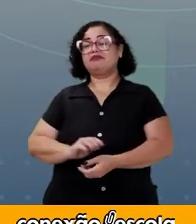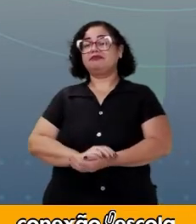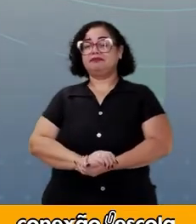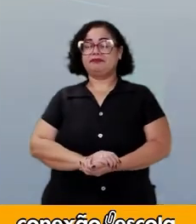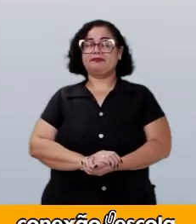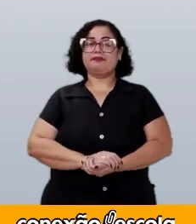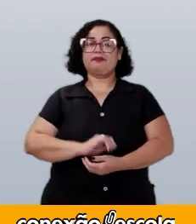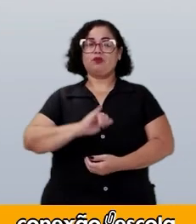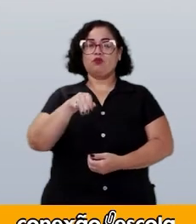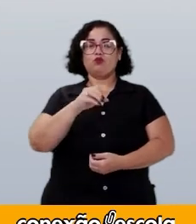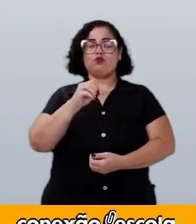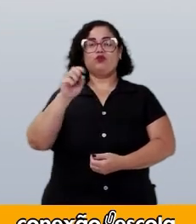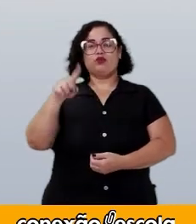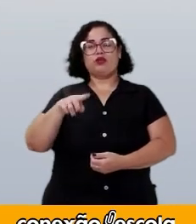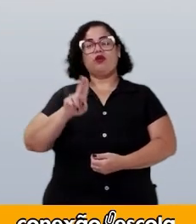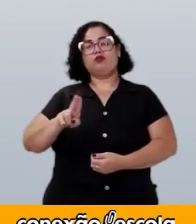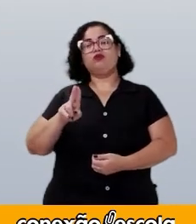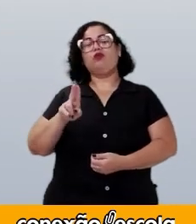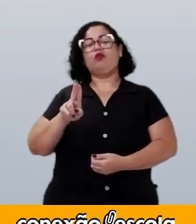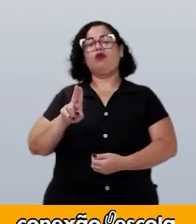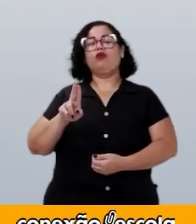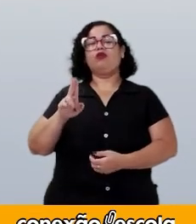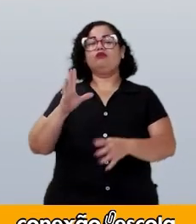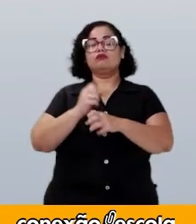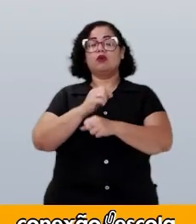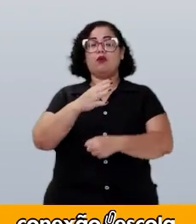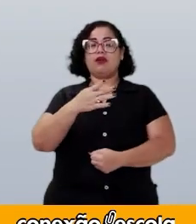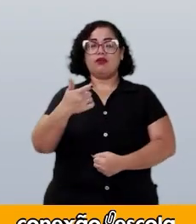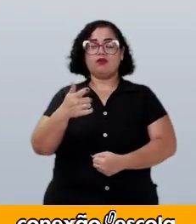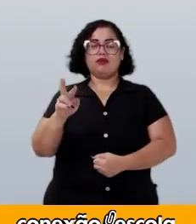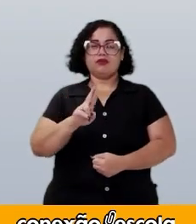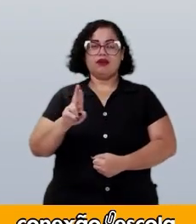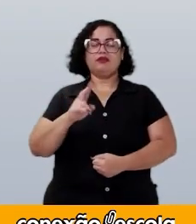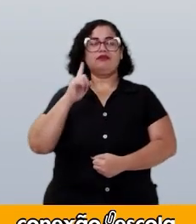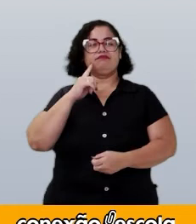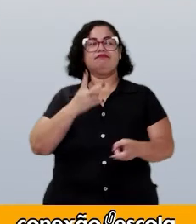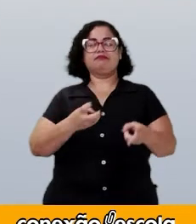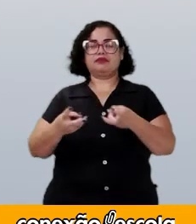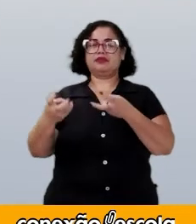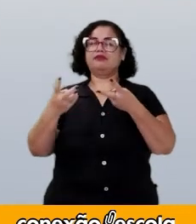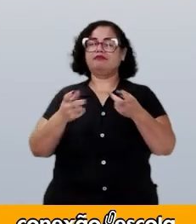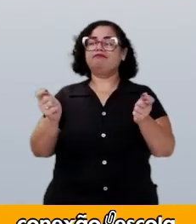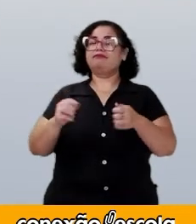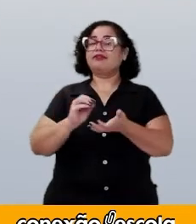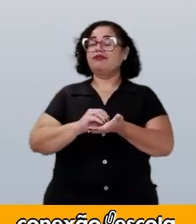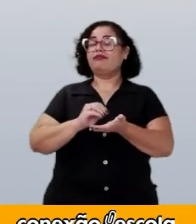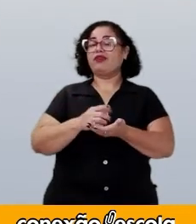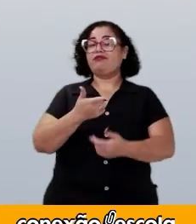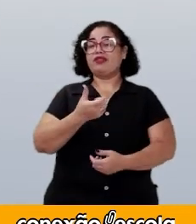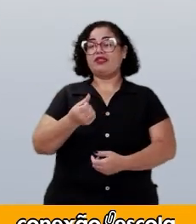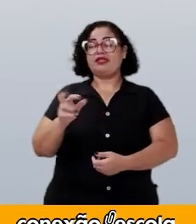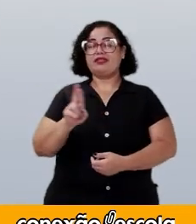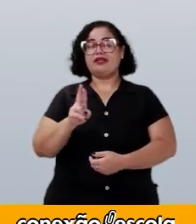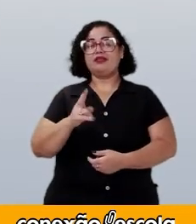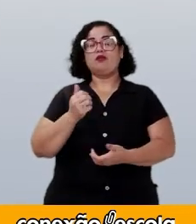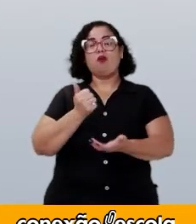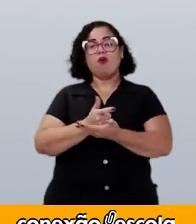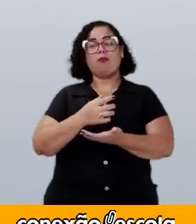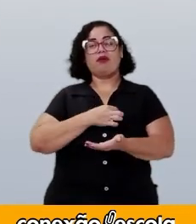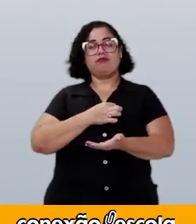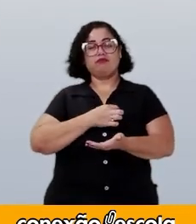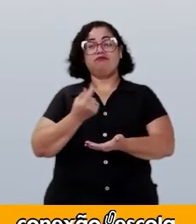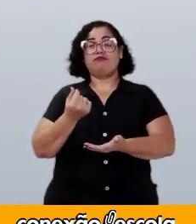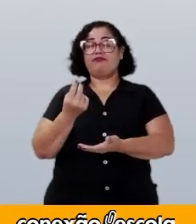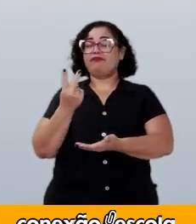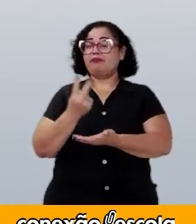juntou R$ 42 e observou que ainda faltavam R$ 26 para comprar duas blusas de